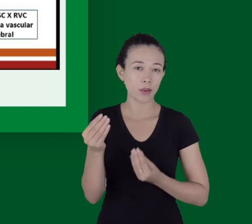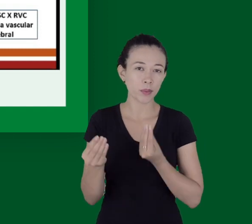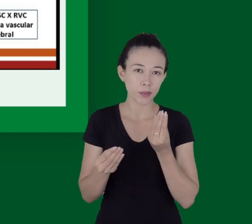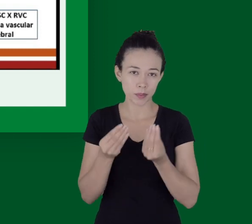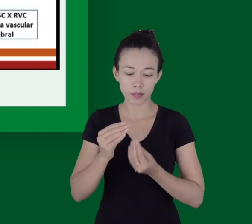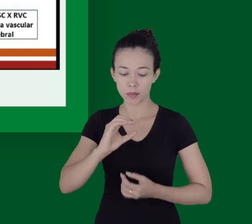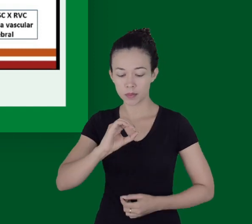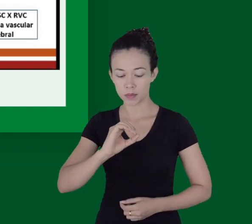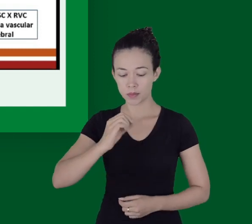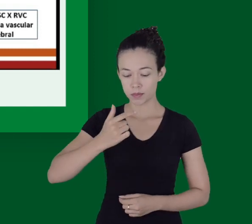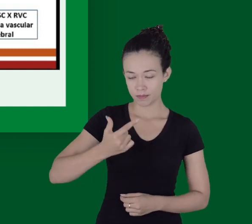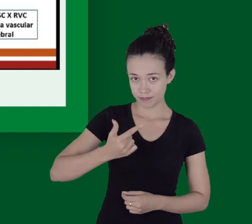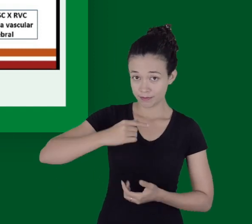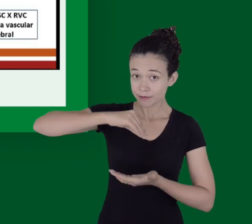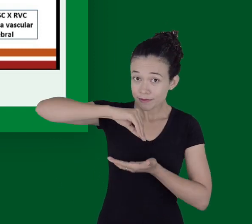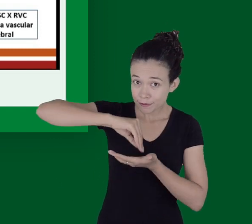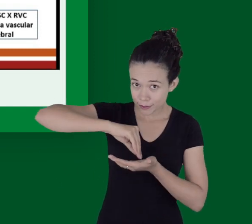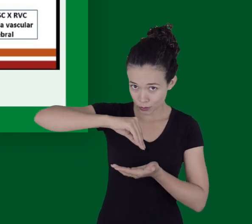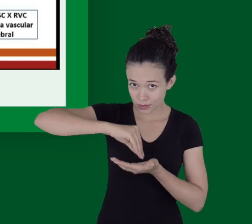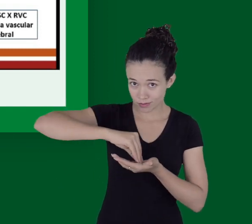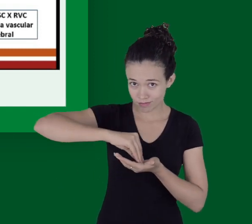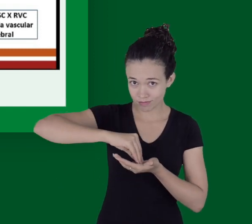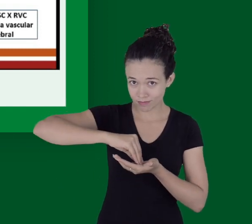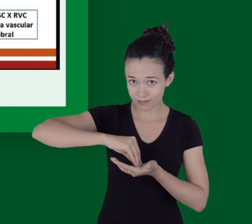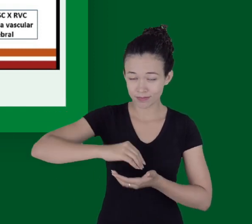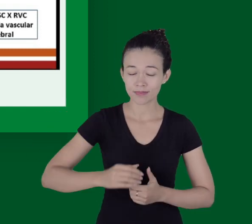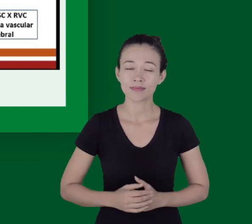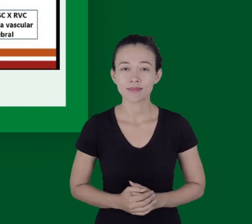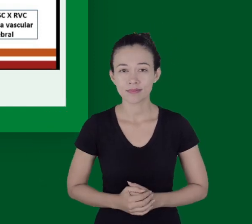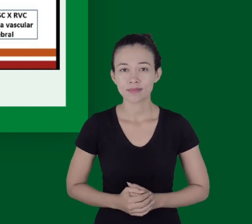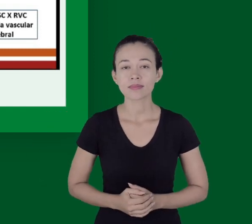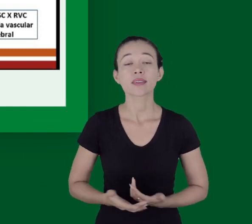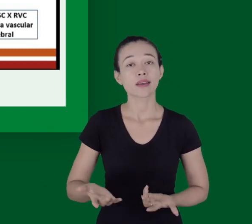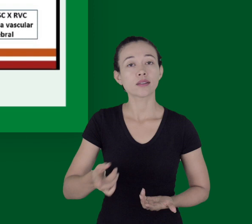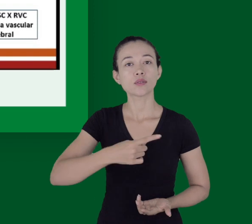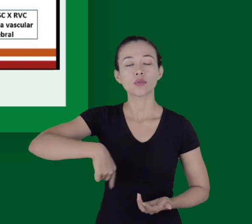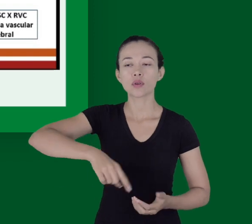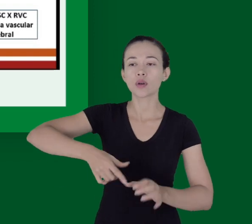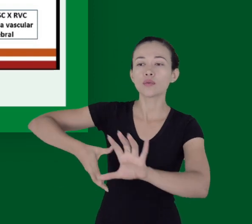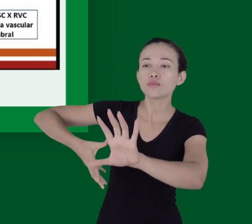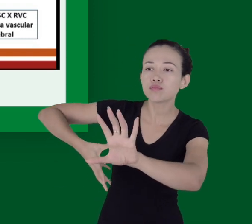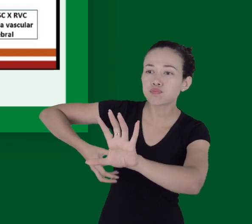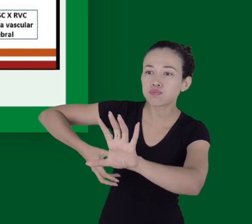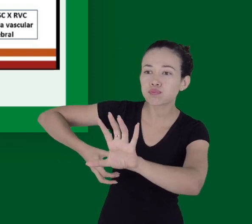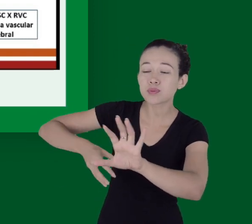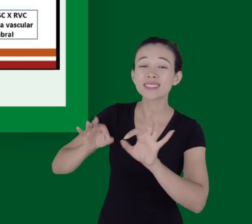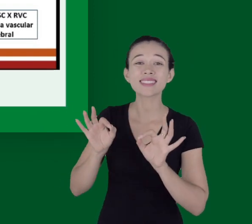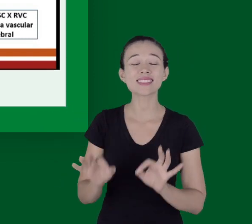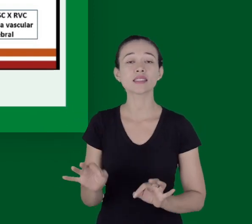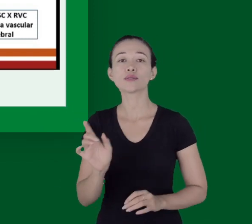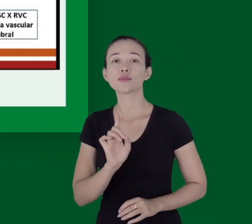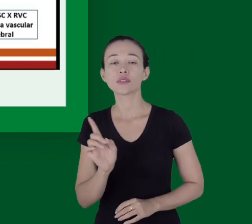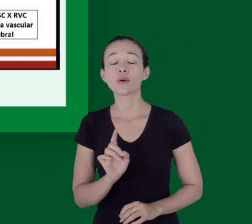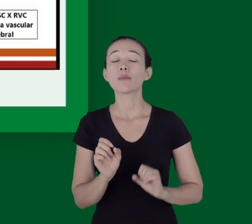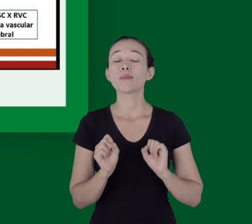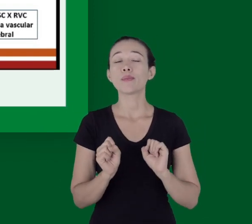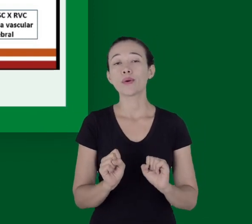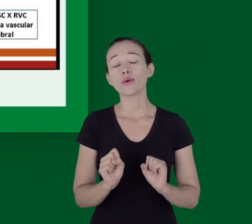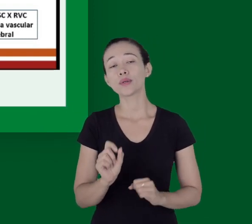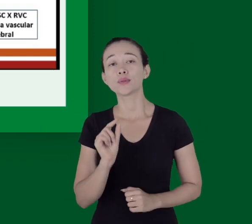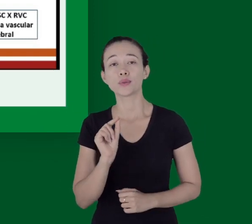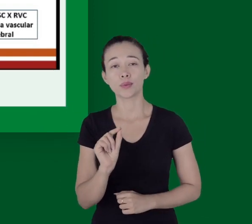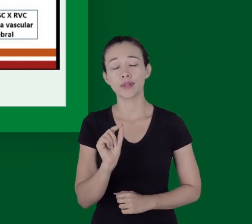em condição de hipóxia, ele não está sendo ventilado adequadamente, pode-se ter uma condição de